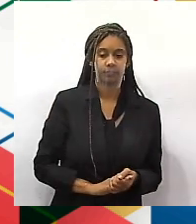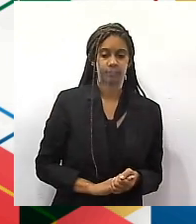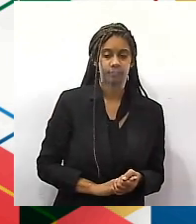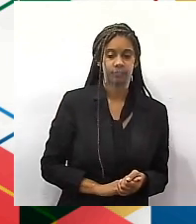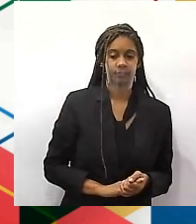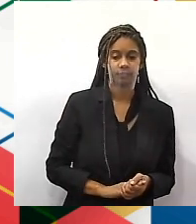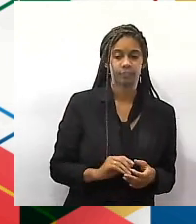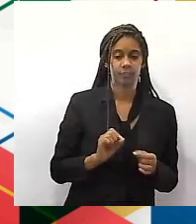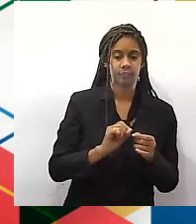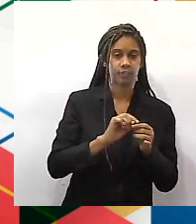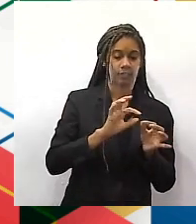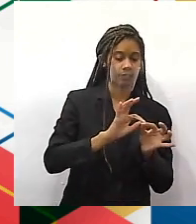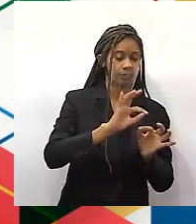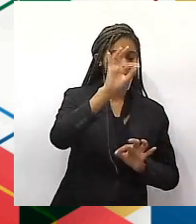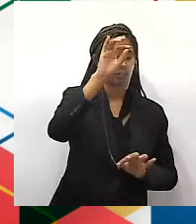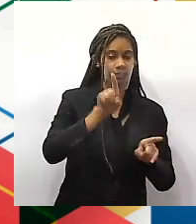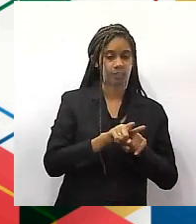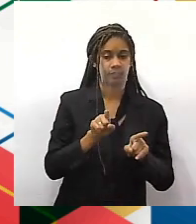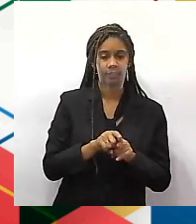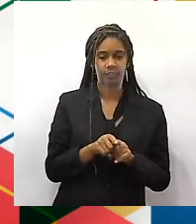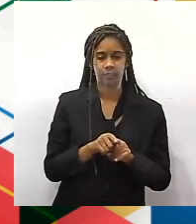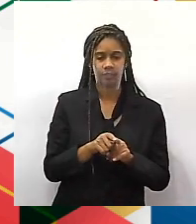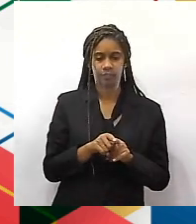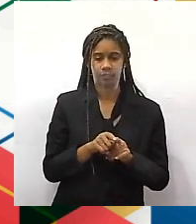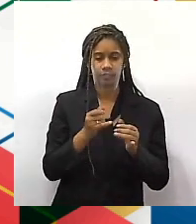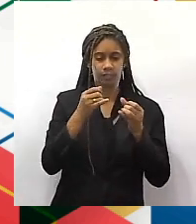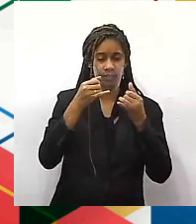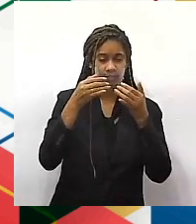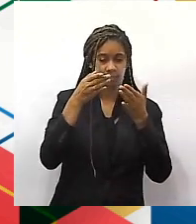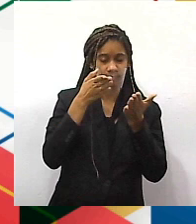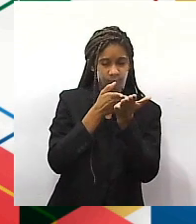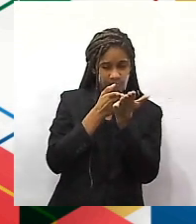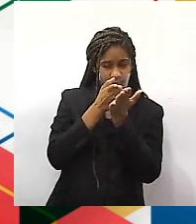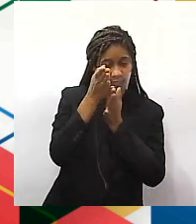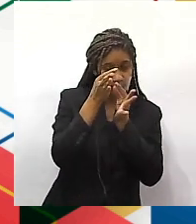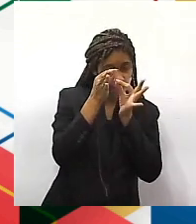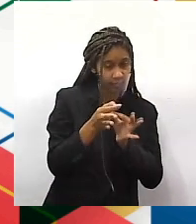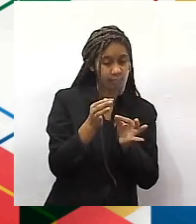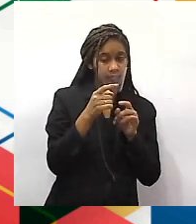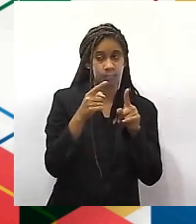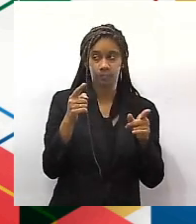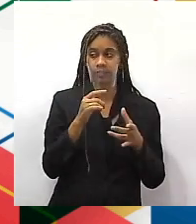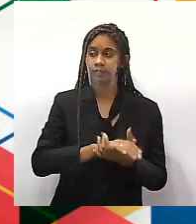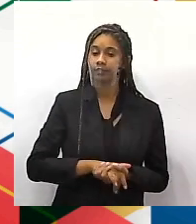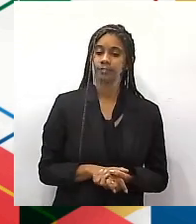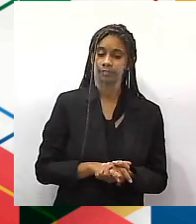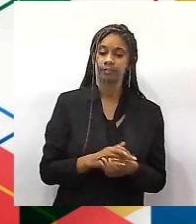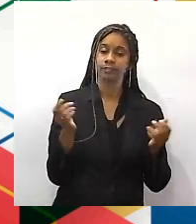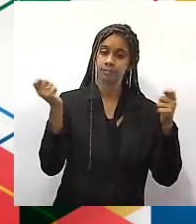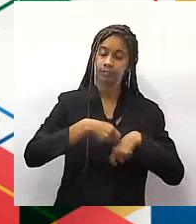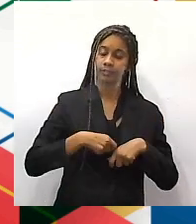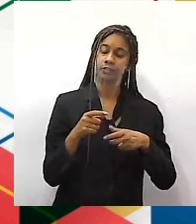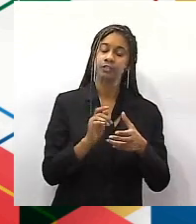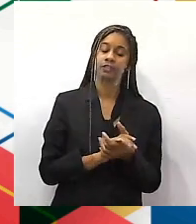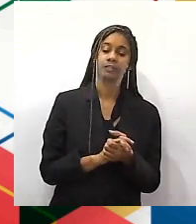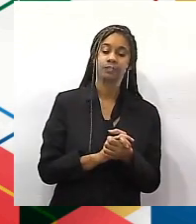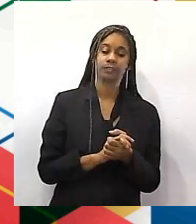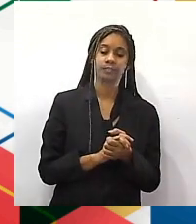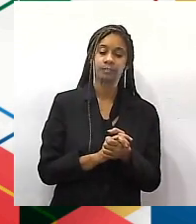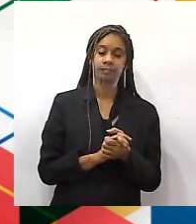reta paralela. Não ficou bem retinha ali não, mas a gente pode aí